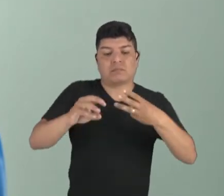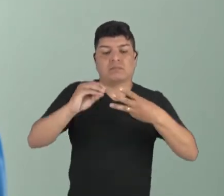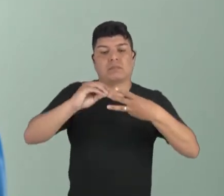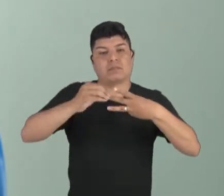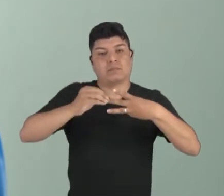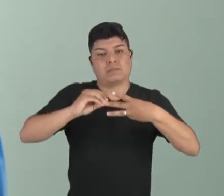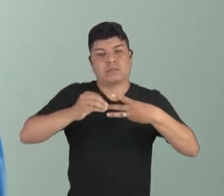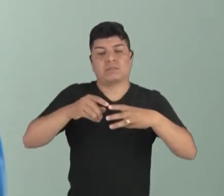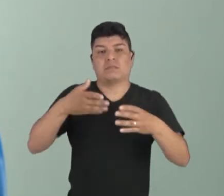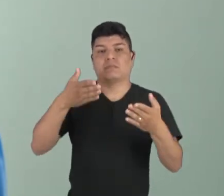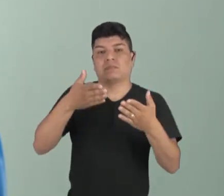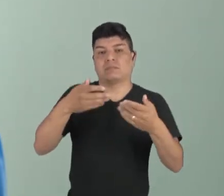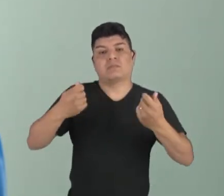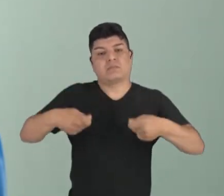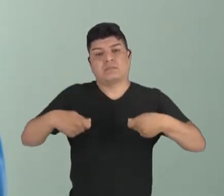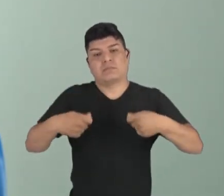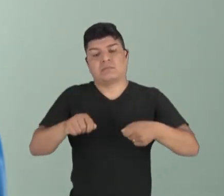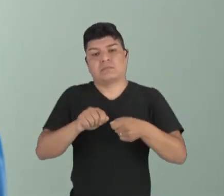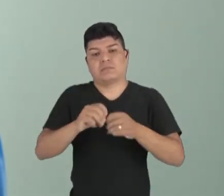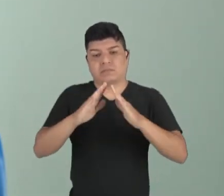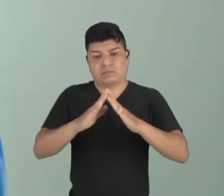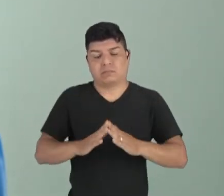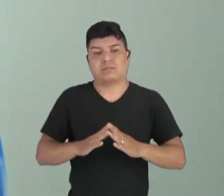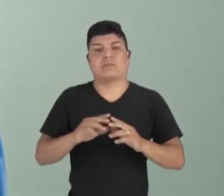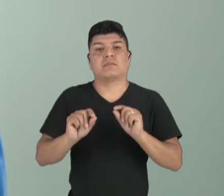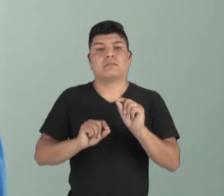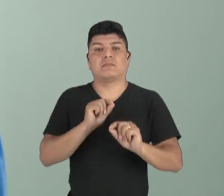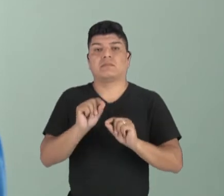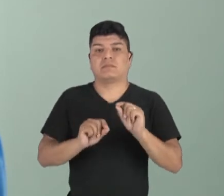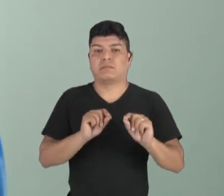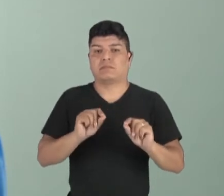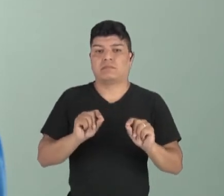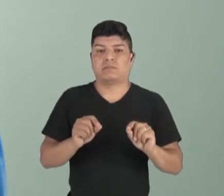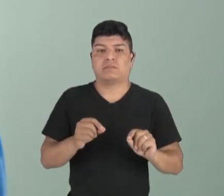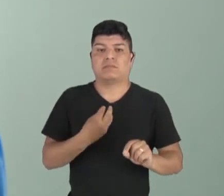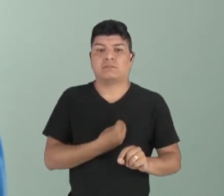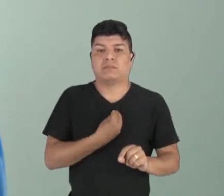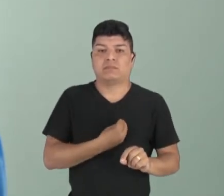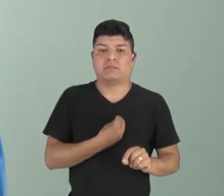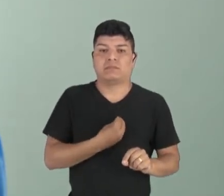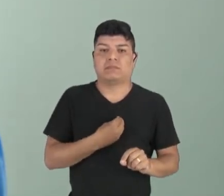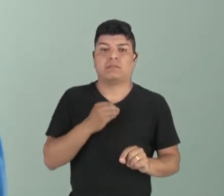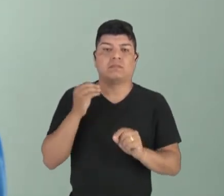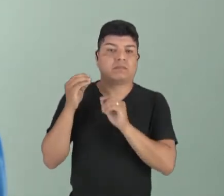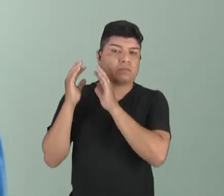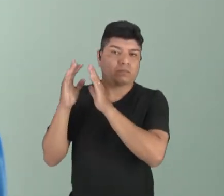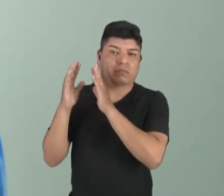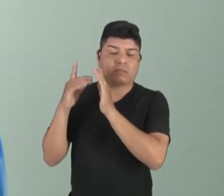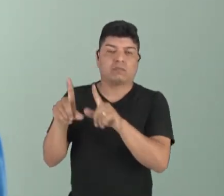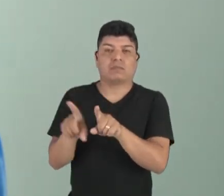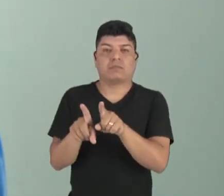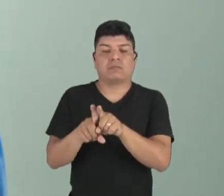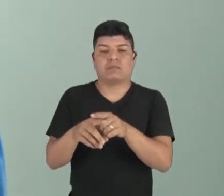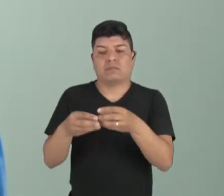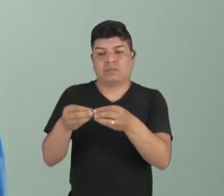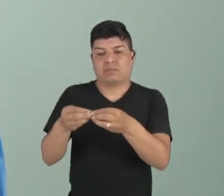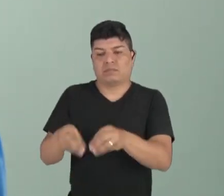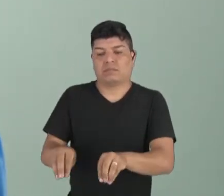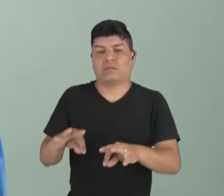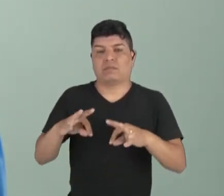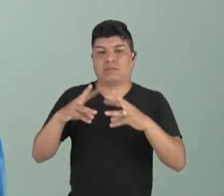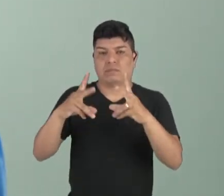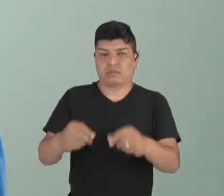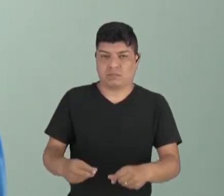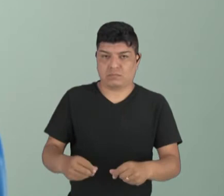células, que é ali que ele precisa fazer morada para ativar obrigatoriamente seu metabolismo e, consequentemente, todas as